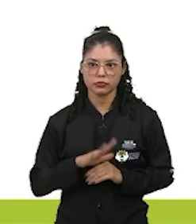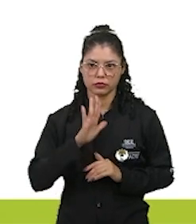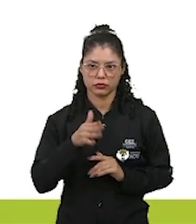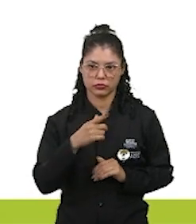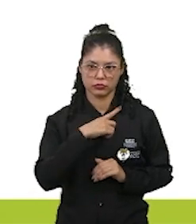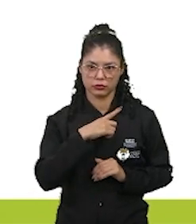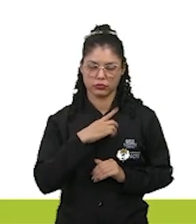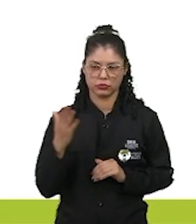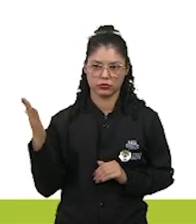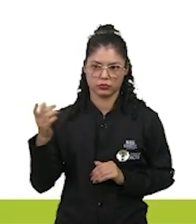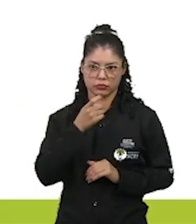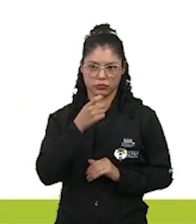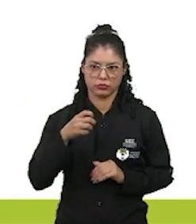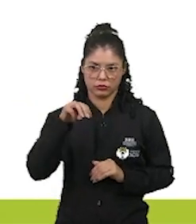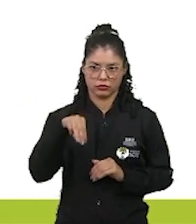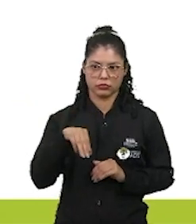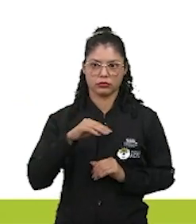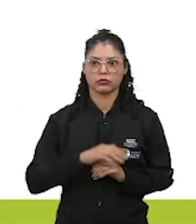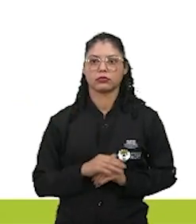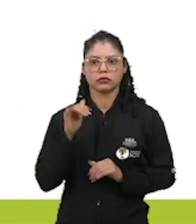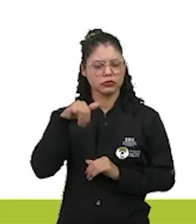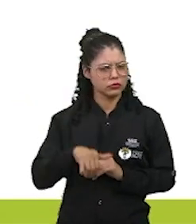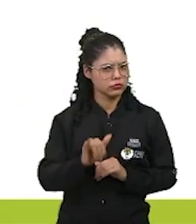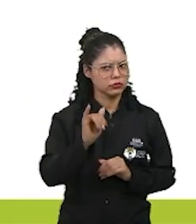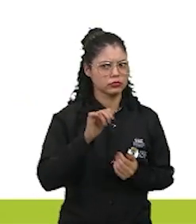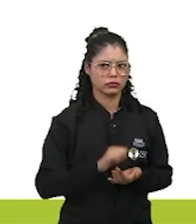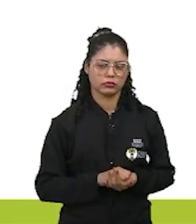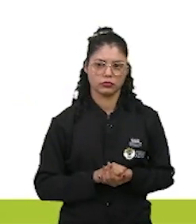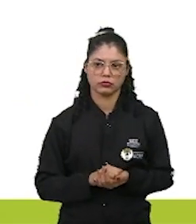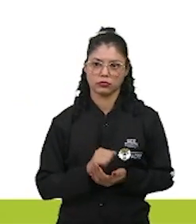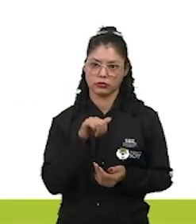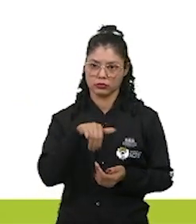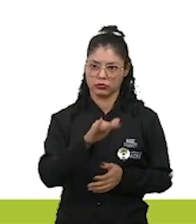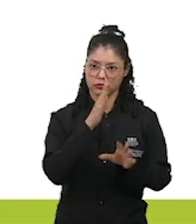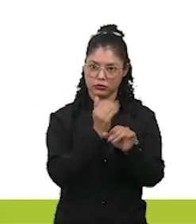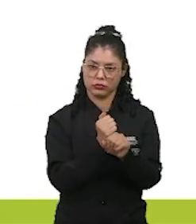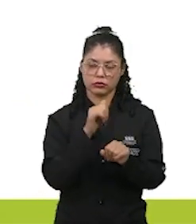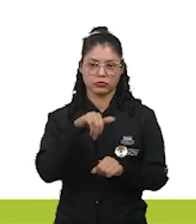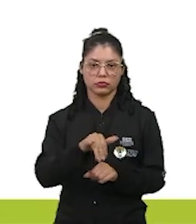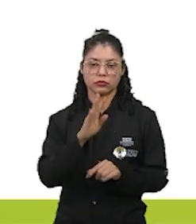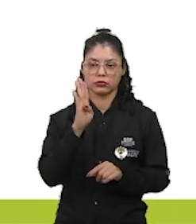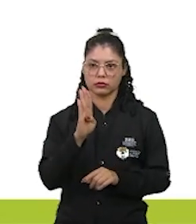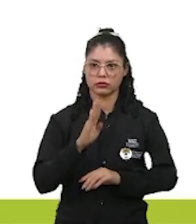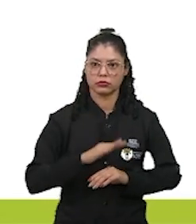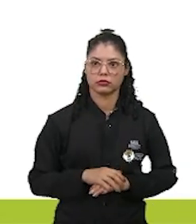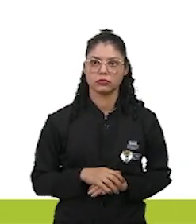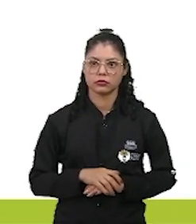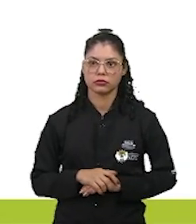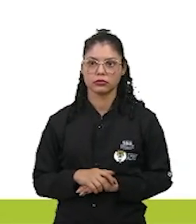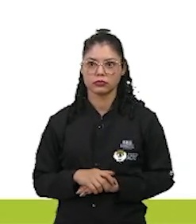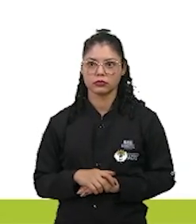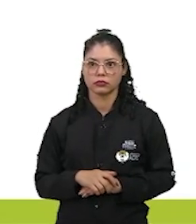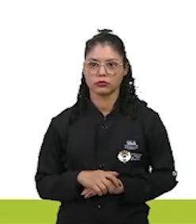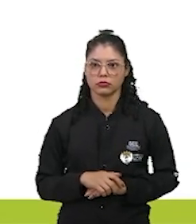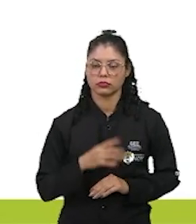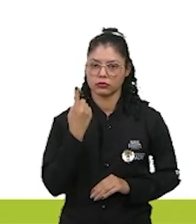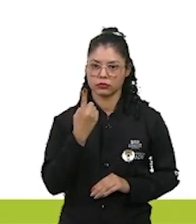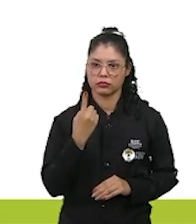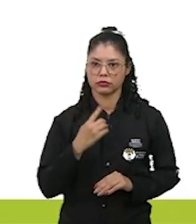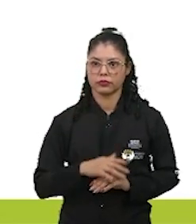está aqui, ó, do X médio. E o Y? É o Y de A mais Y de B. Dá uma olhadinha aqui no Y de A, ó.